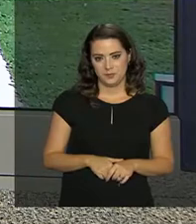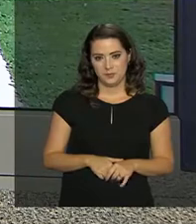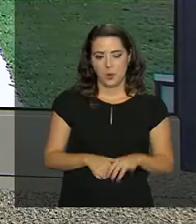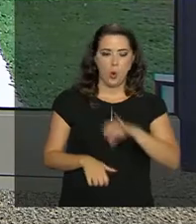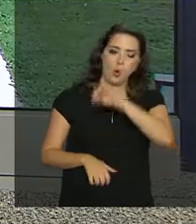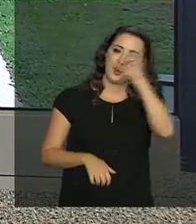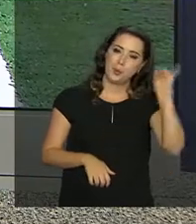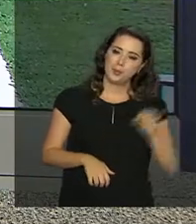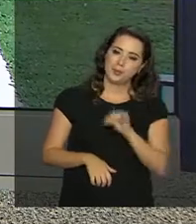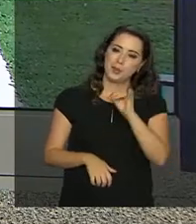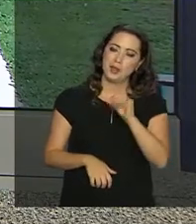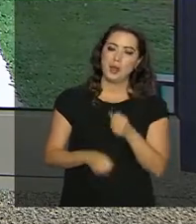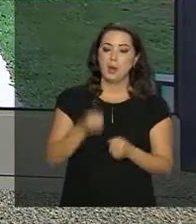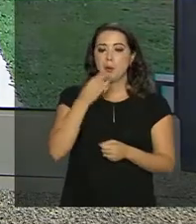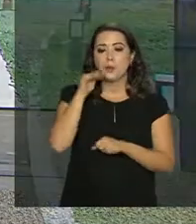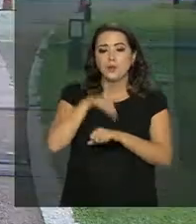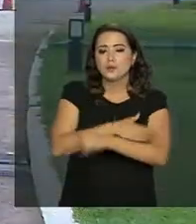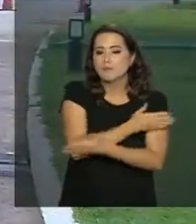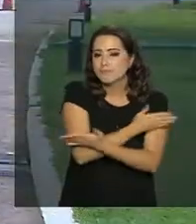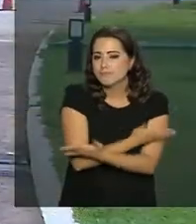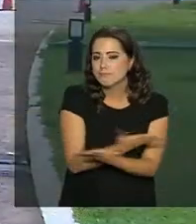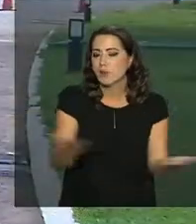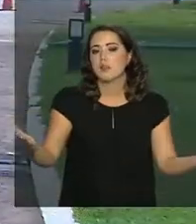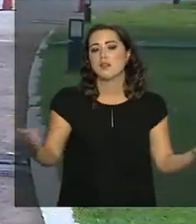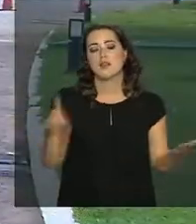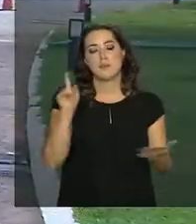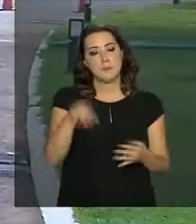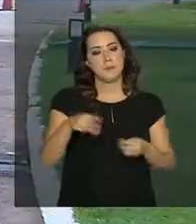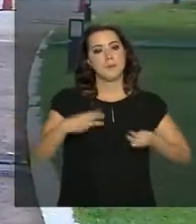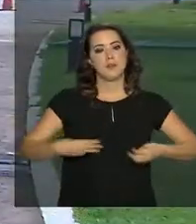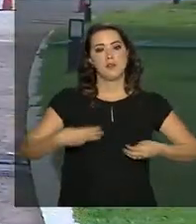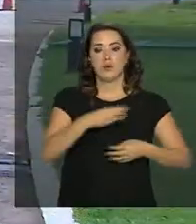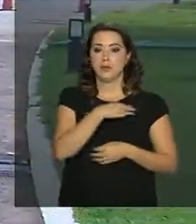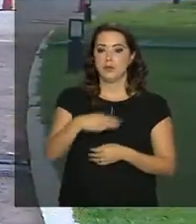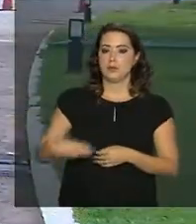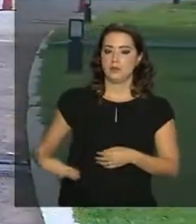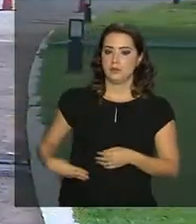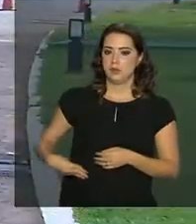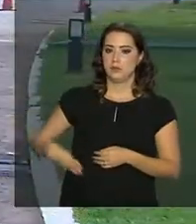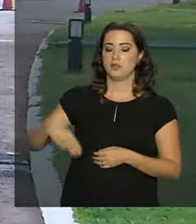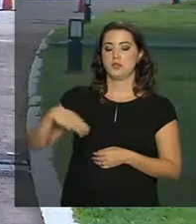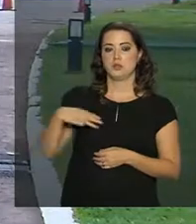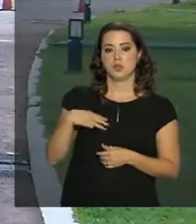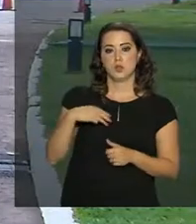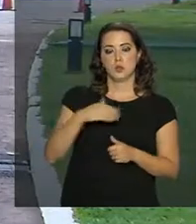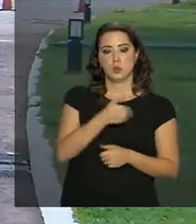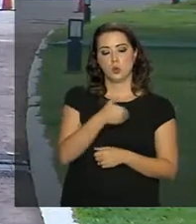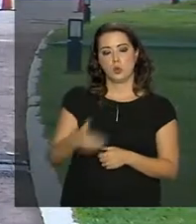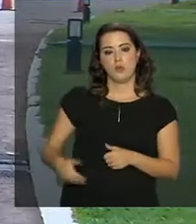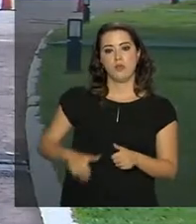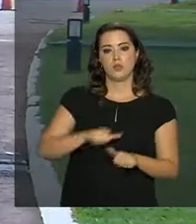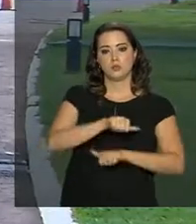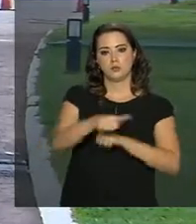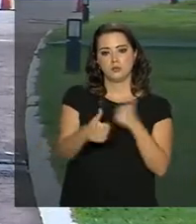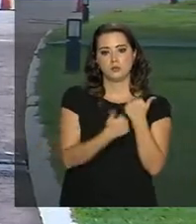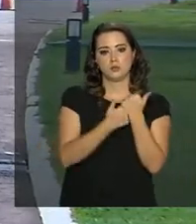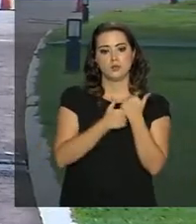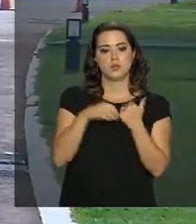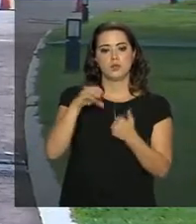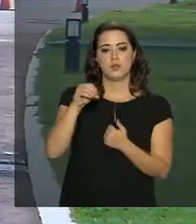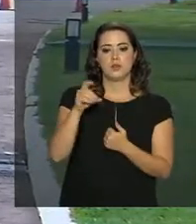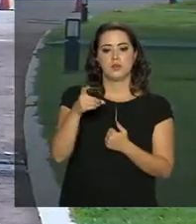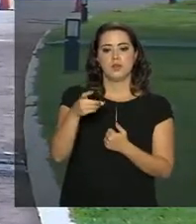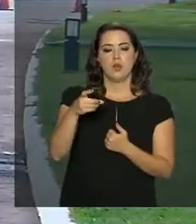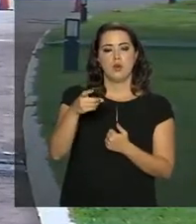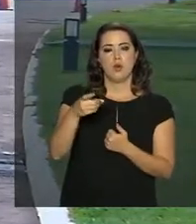Oi, Alessandra. Boa noite para você, boa noite a todos. Então, o ministro extraordinário do governo de transição, Onyx Lorenzoni, ele concedeu uma